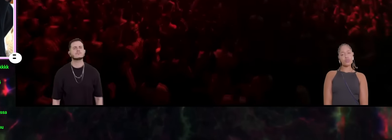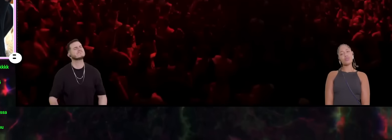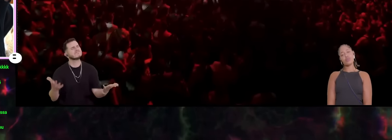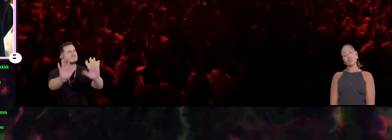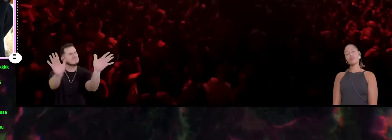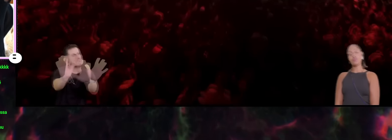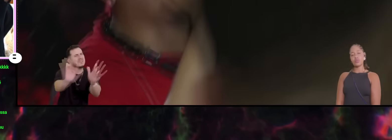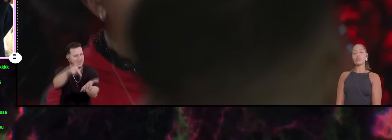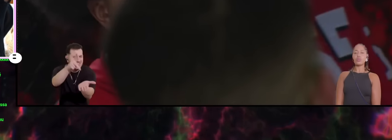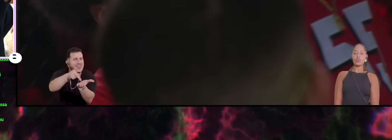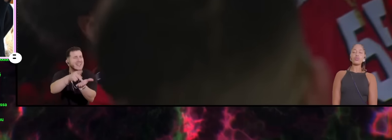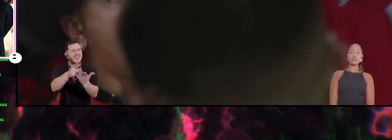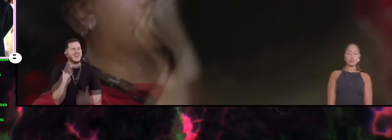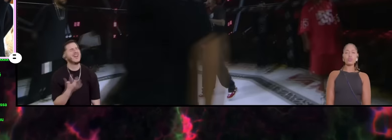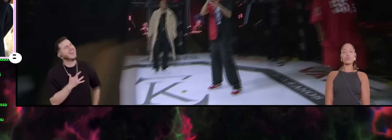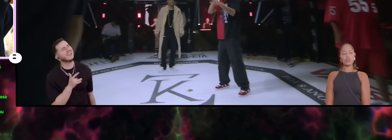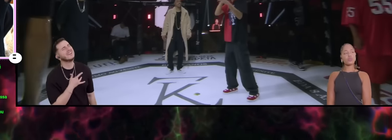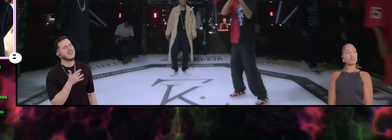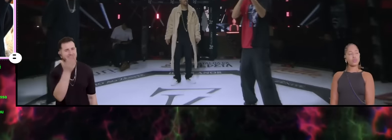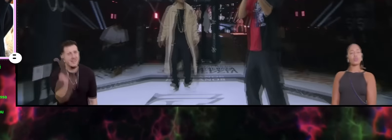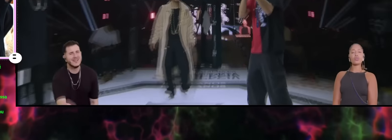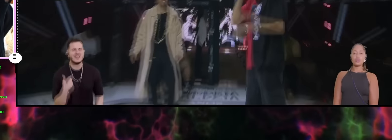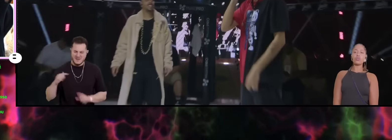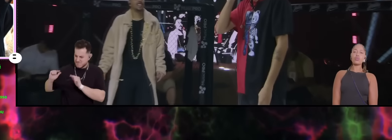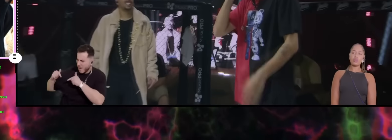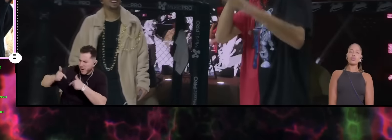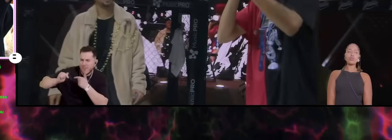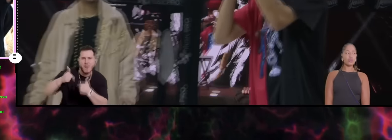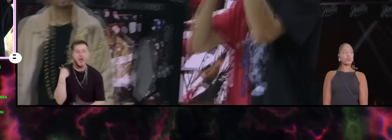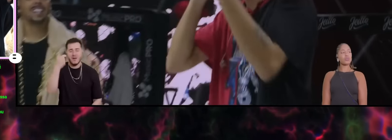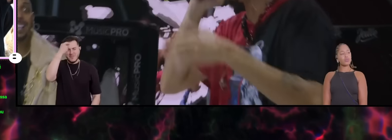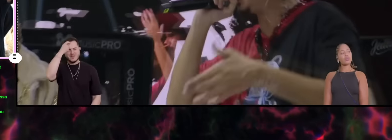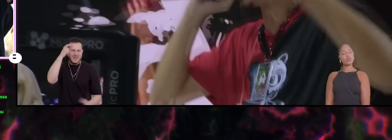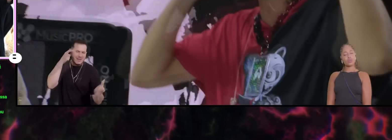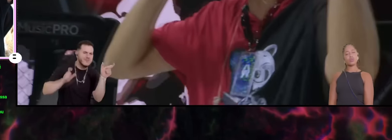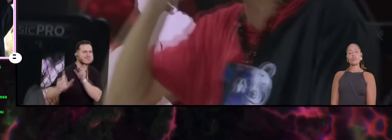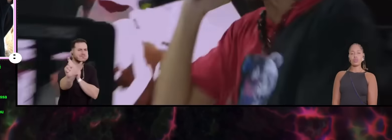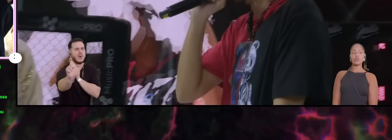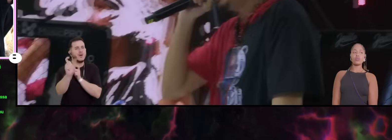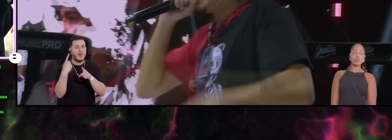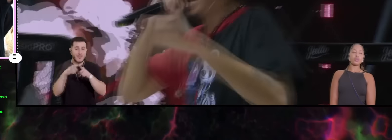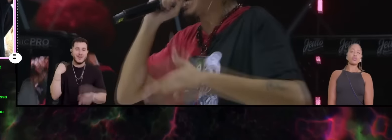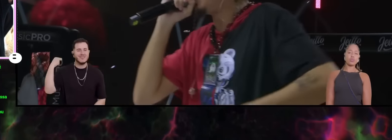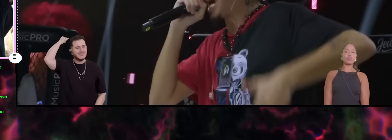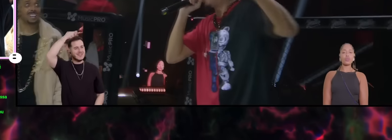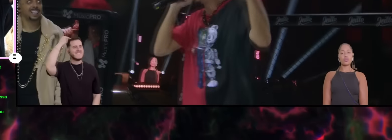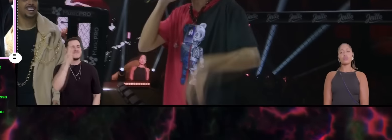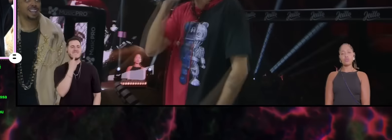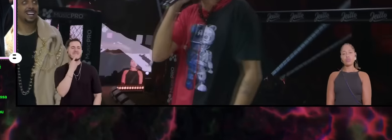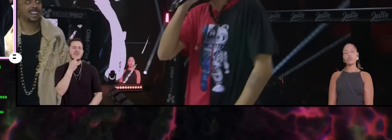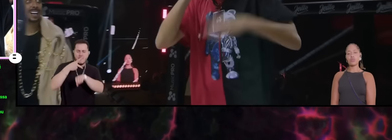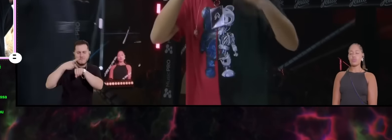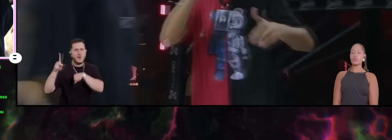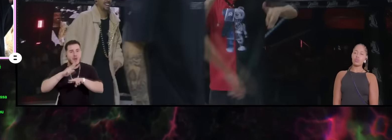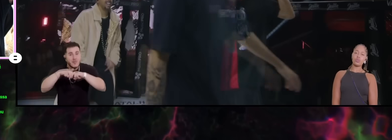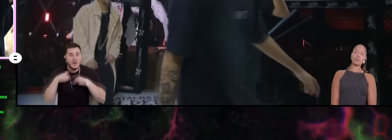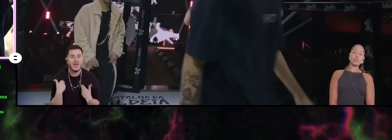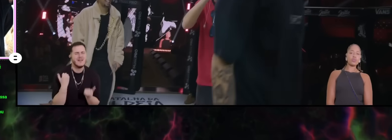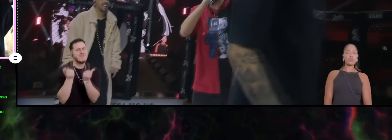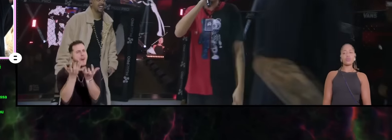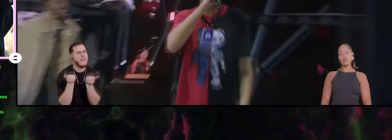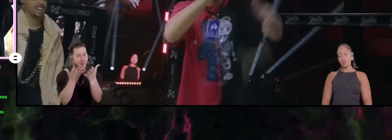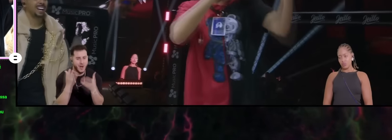resposta. Boa resposta. É porque eu luto pra todos os pensamentos. Por isso que tá meta de aqui no cabelo. Tá ligado que agora é vermelho. Rima que é